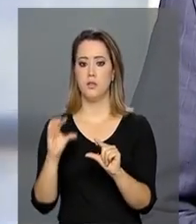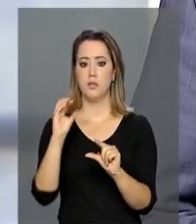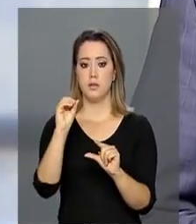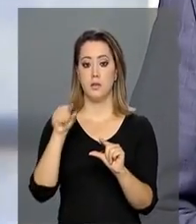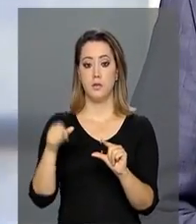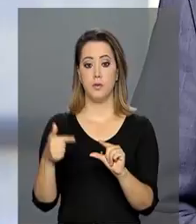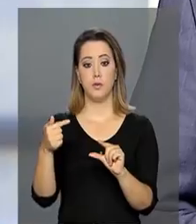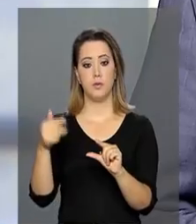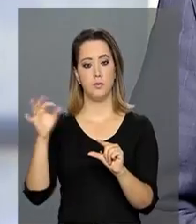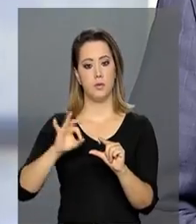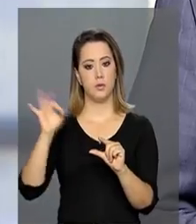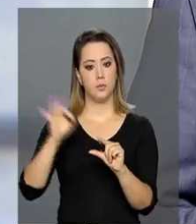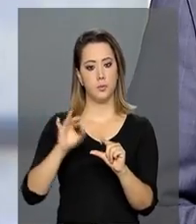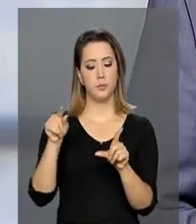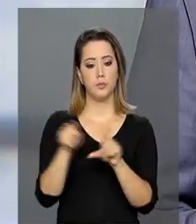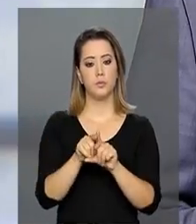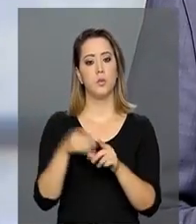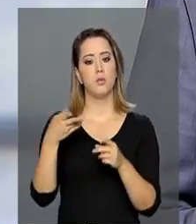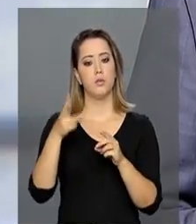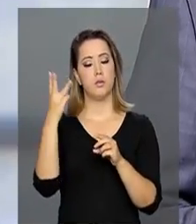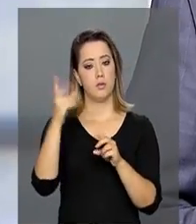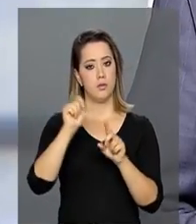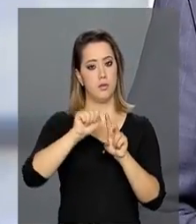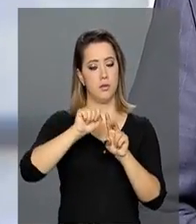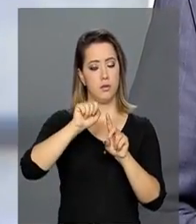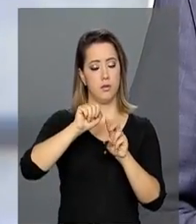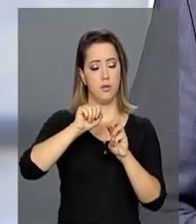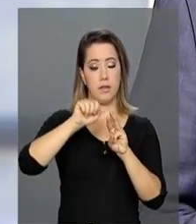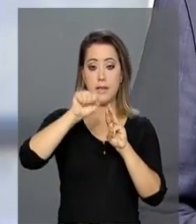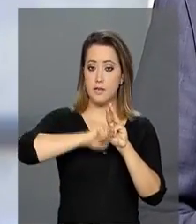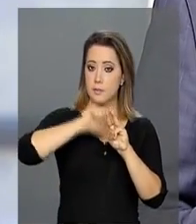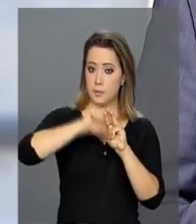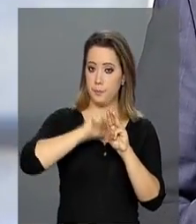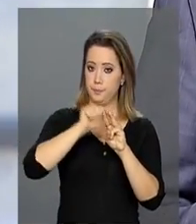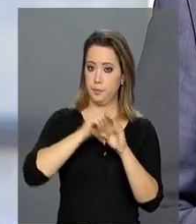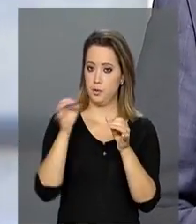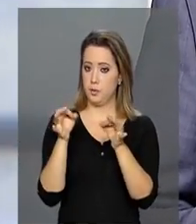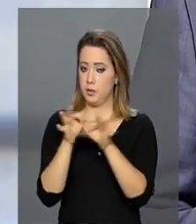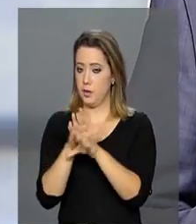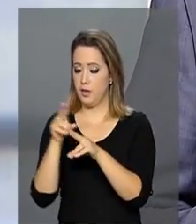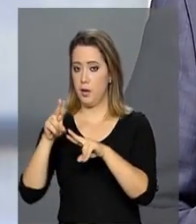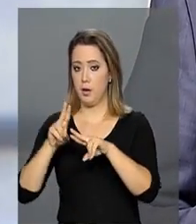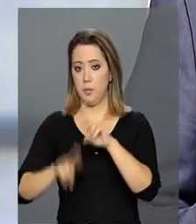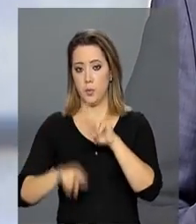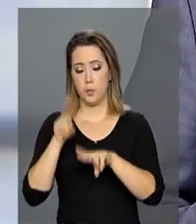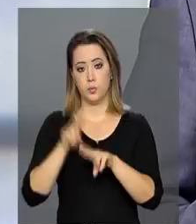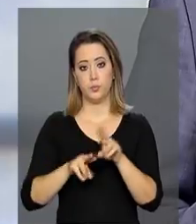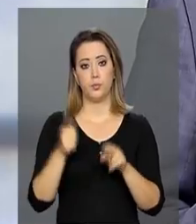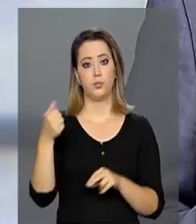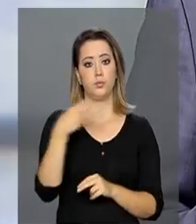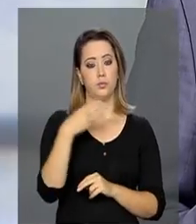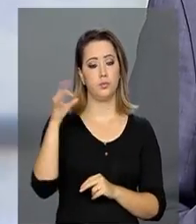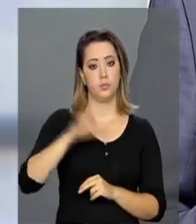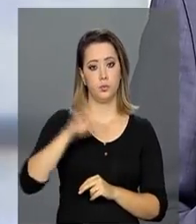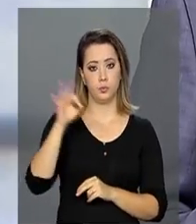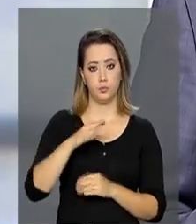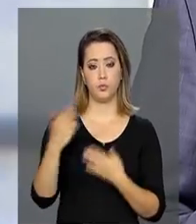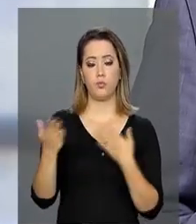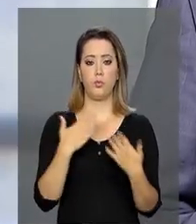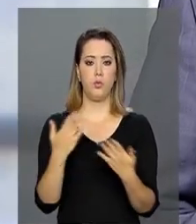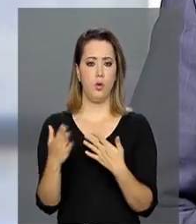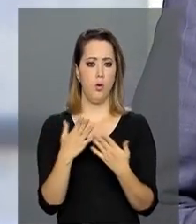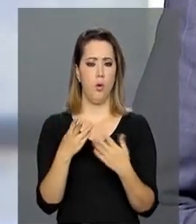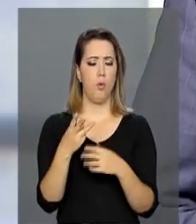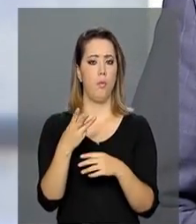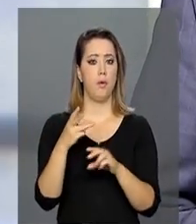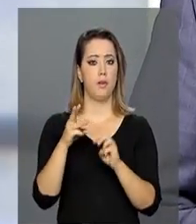percentual no trimestre encerrado no mês de junho e ficou em 13% na comparação com o resultado do